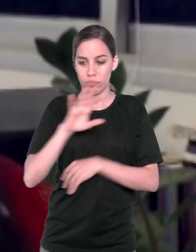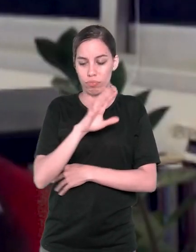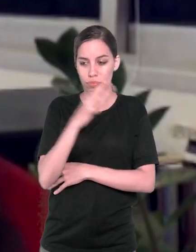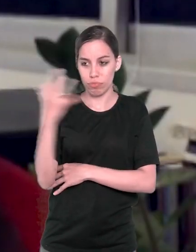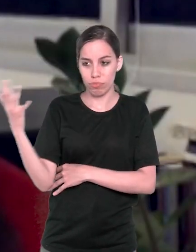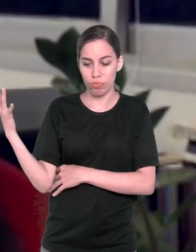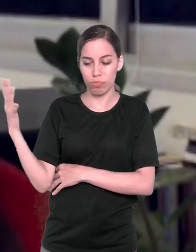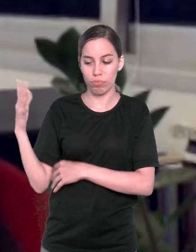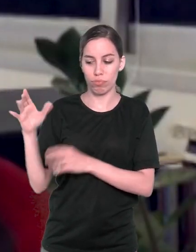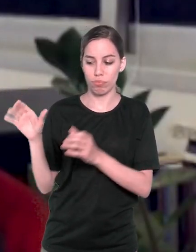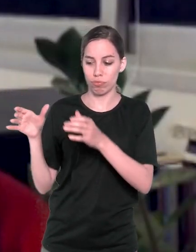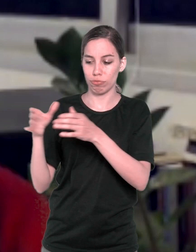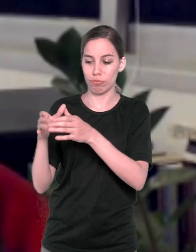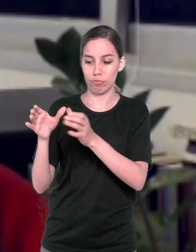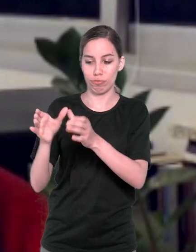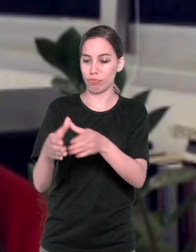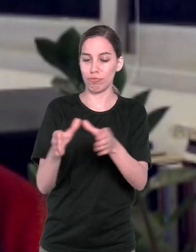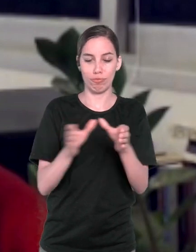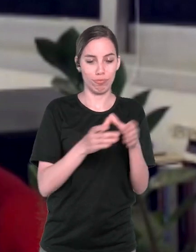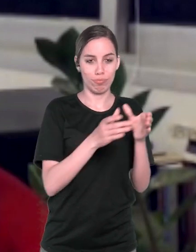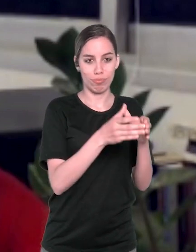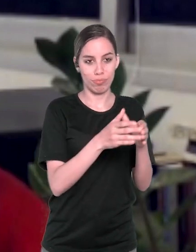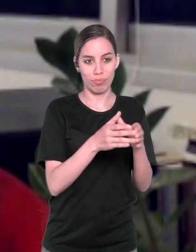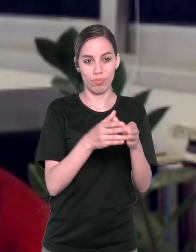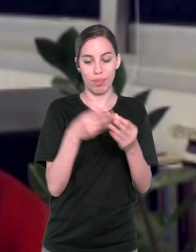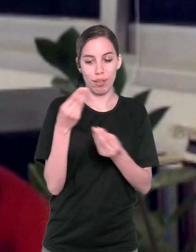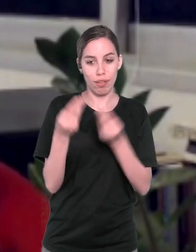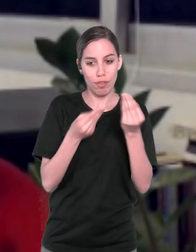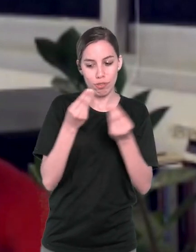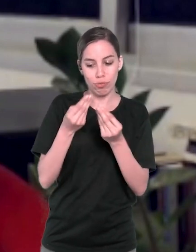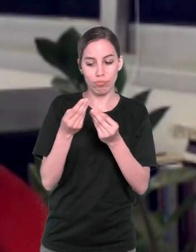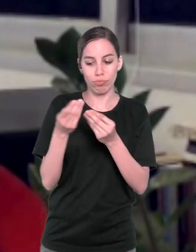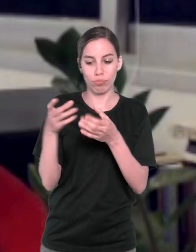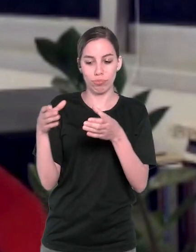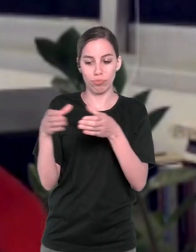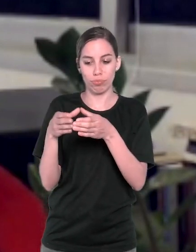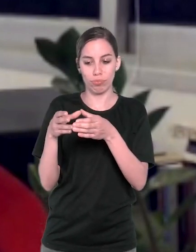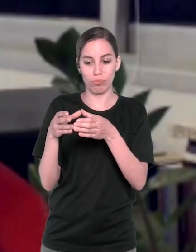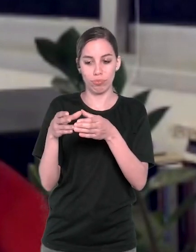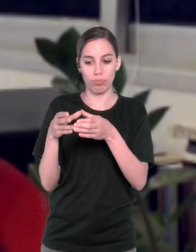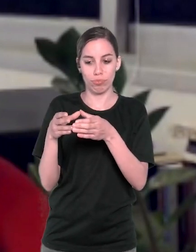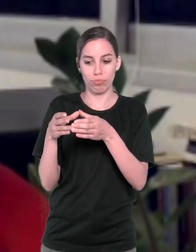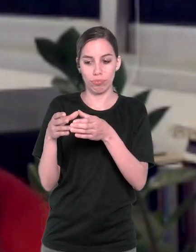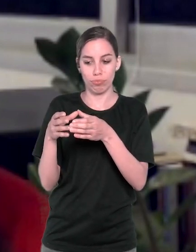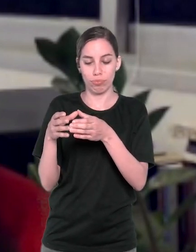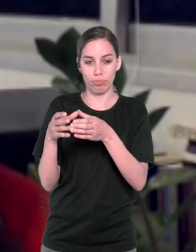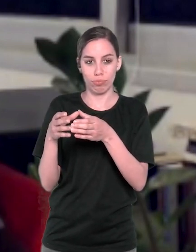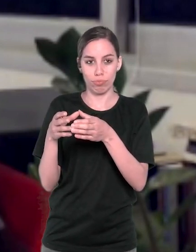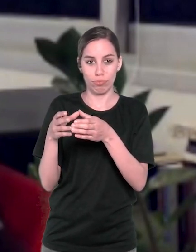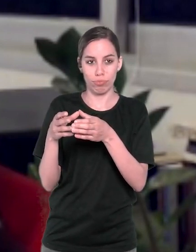os reinos, né? E como eles têm levado isso para a sua literatura.